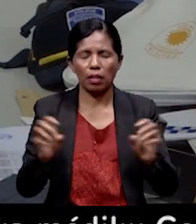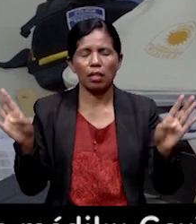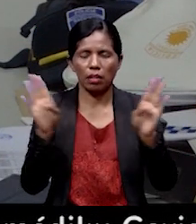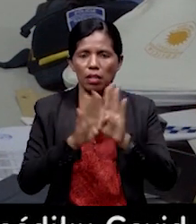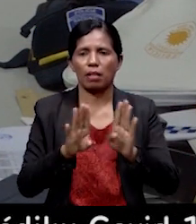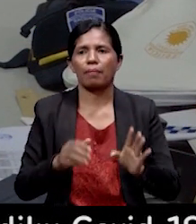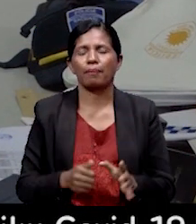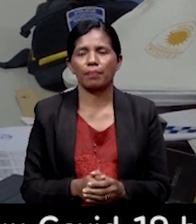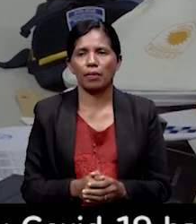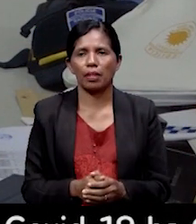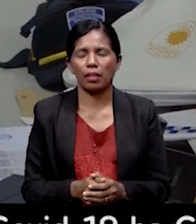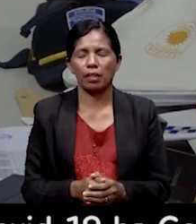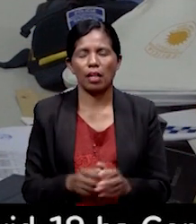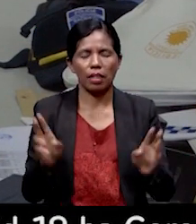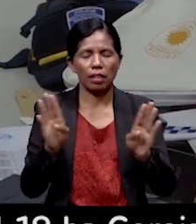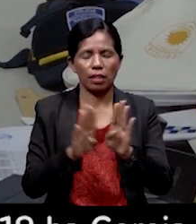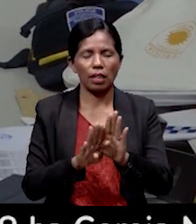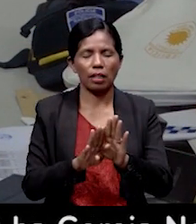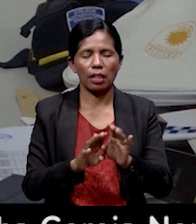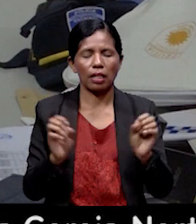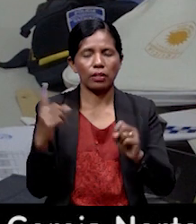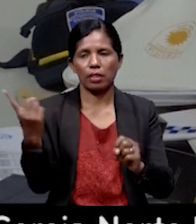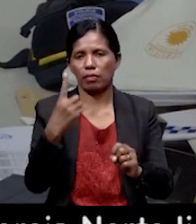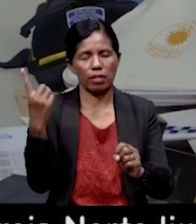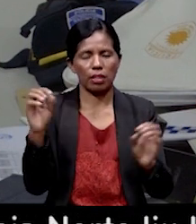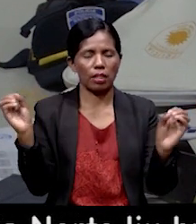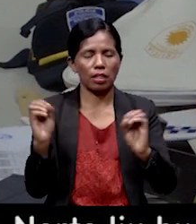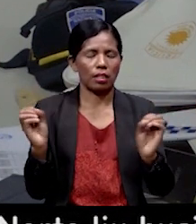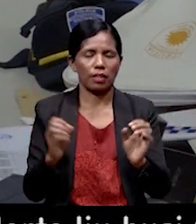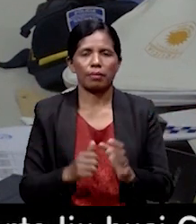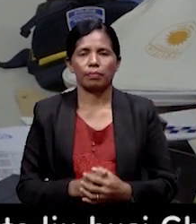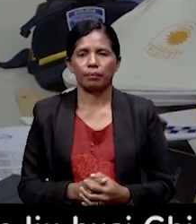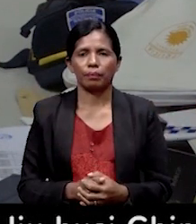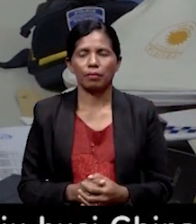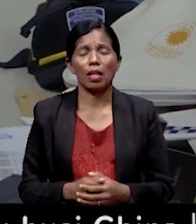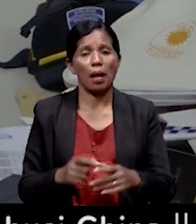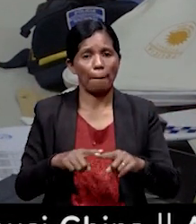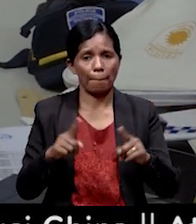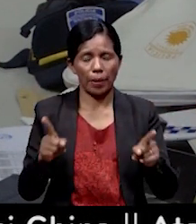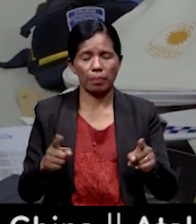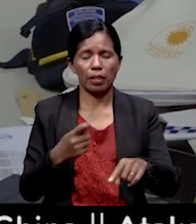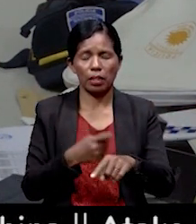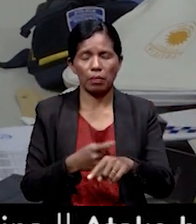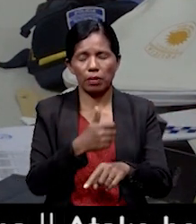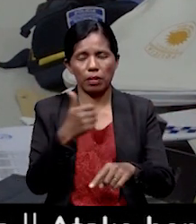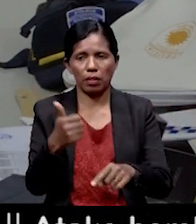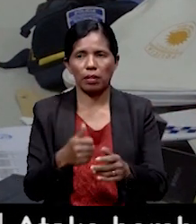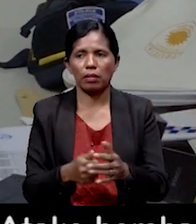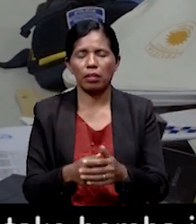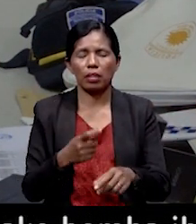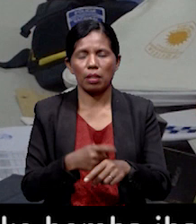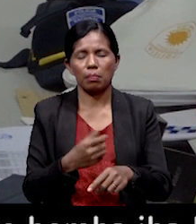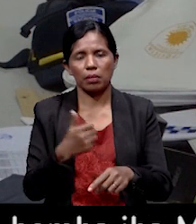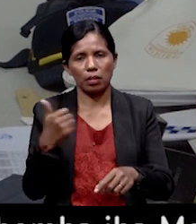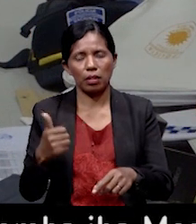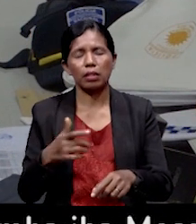beltaka temporarmente la significa permanentemente temporarmente mai be situasi balu o tempo balu ke